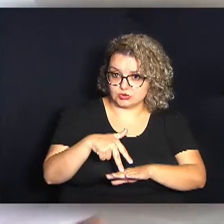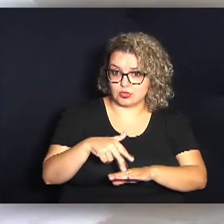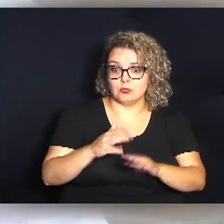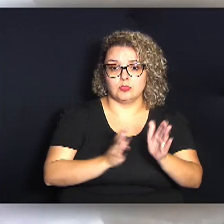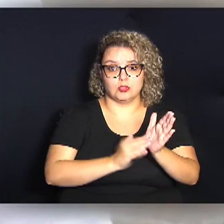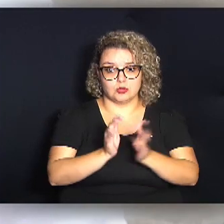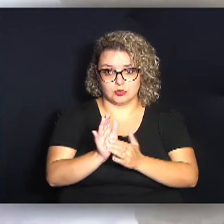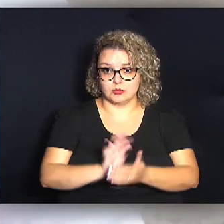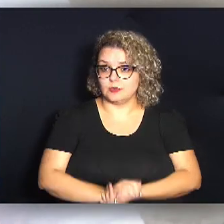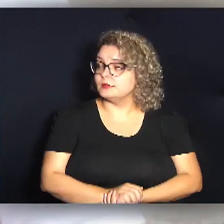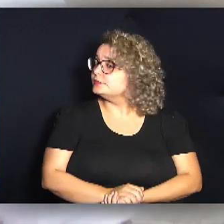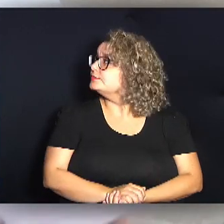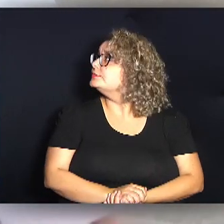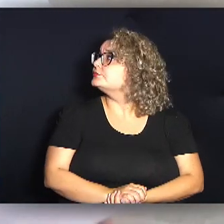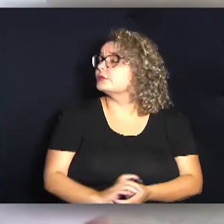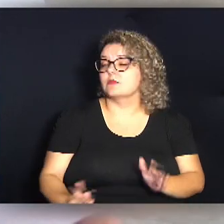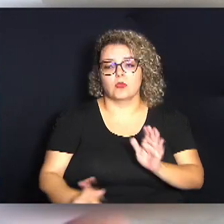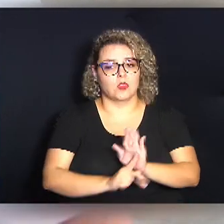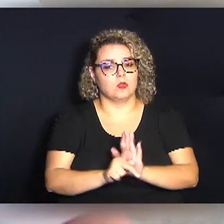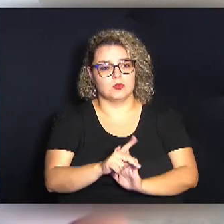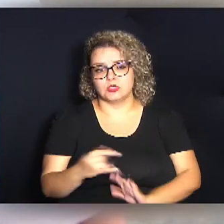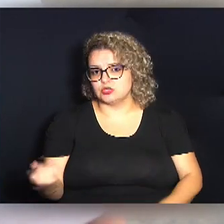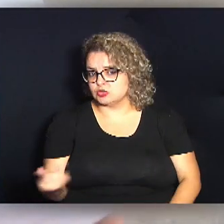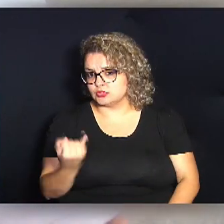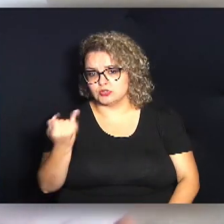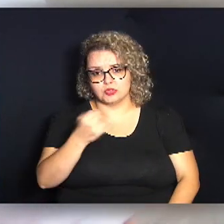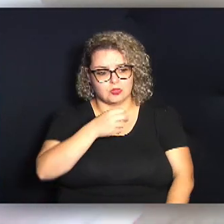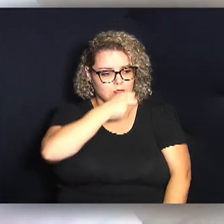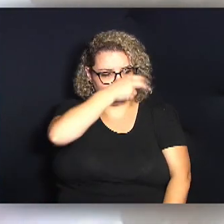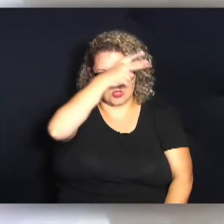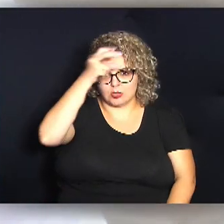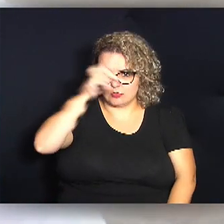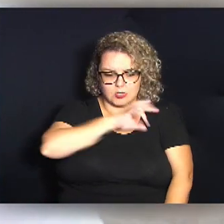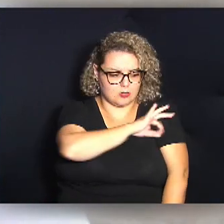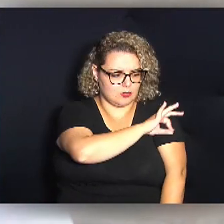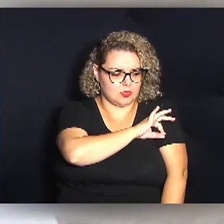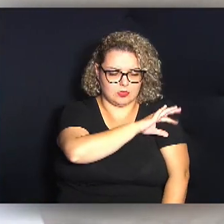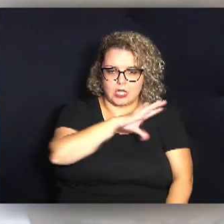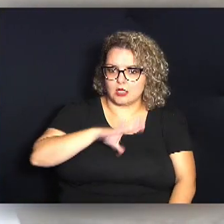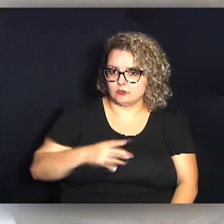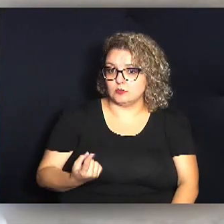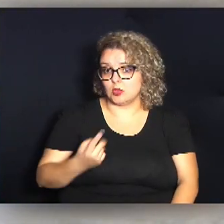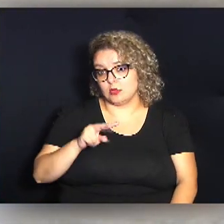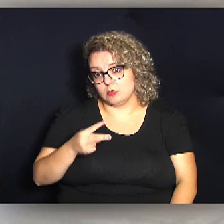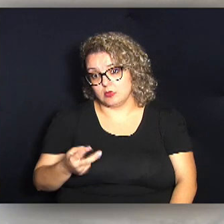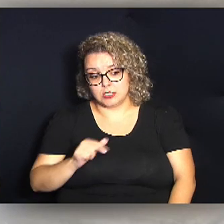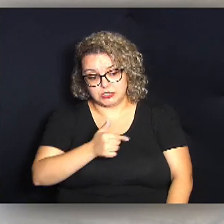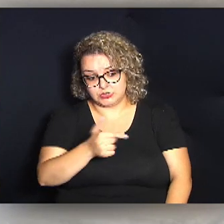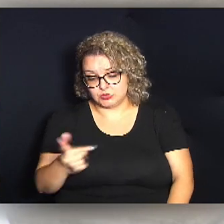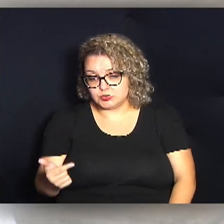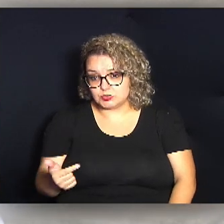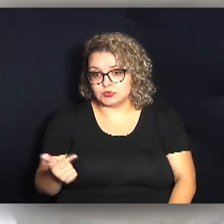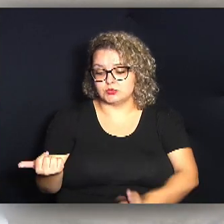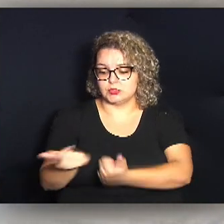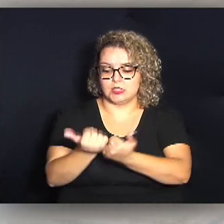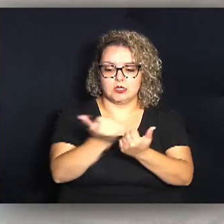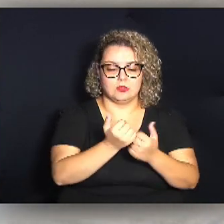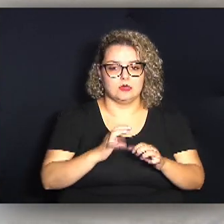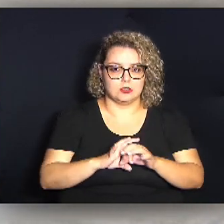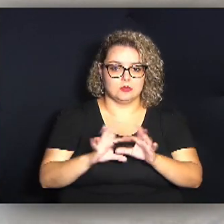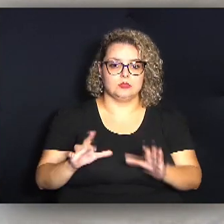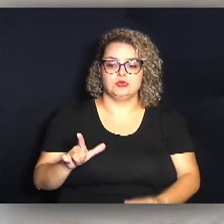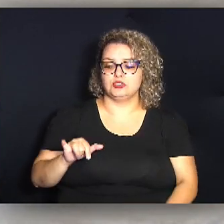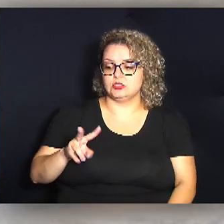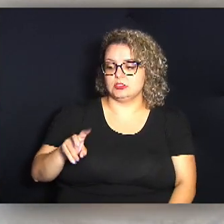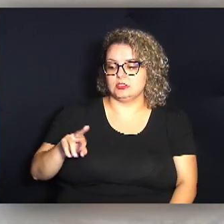concurso. É um projeto de extrema importância para a Prefeitura Municipal, uma vez que ela não tem ainda esses cargos disponíveis de livre